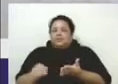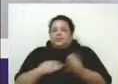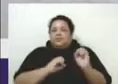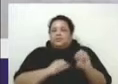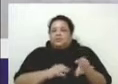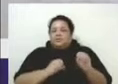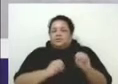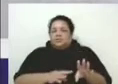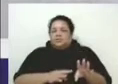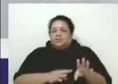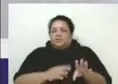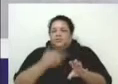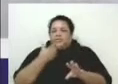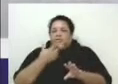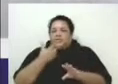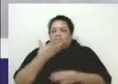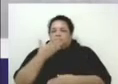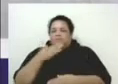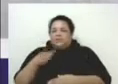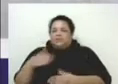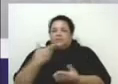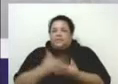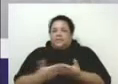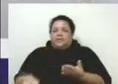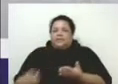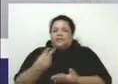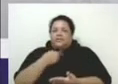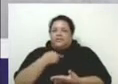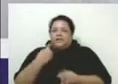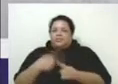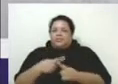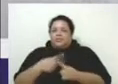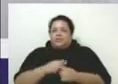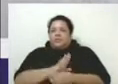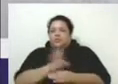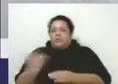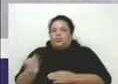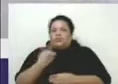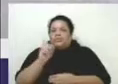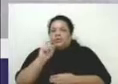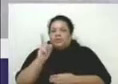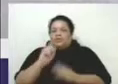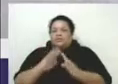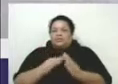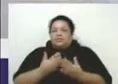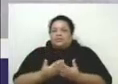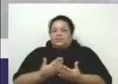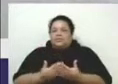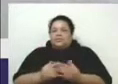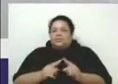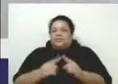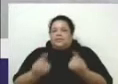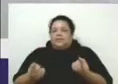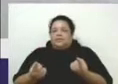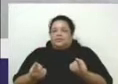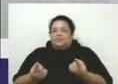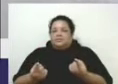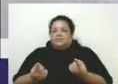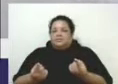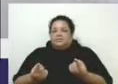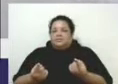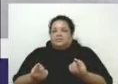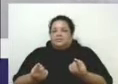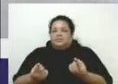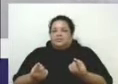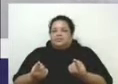perderia a vaga do projeto porque não estaria frequentando a escola. Mas a criança... Mas ninguém foi ver o porquê